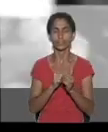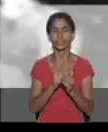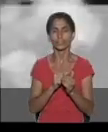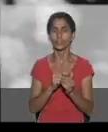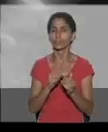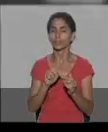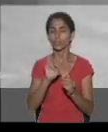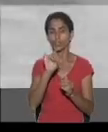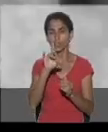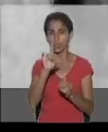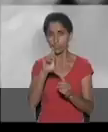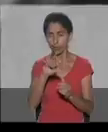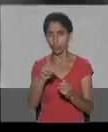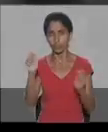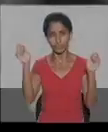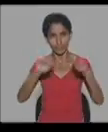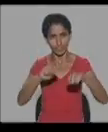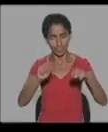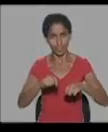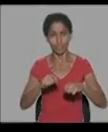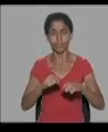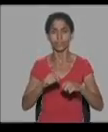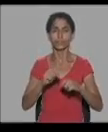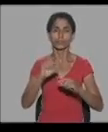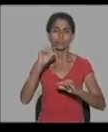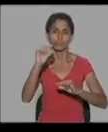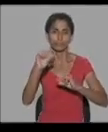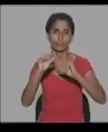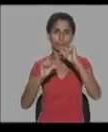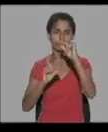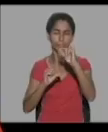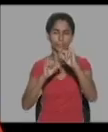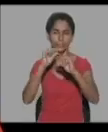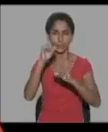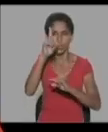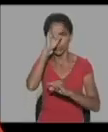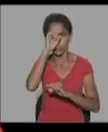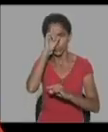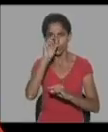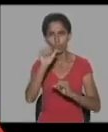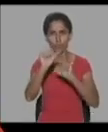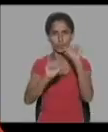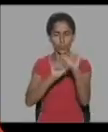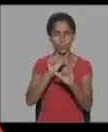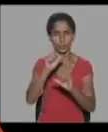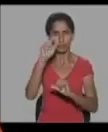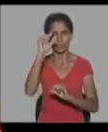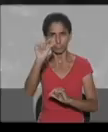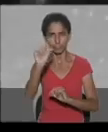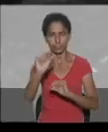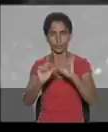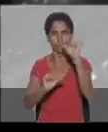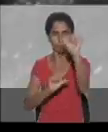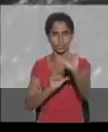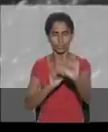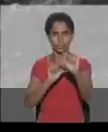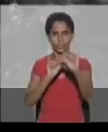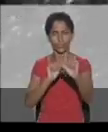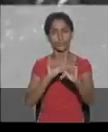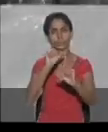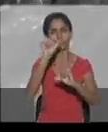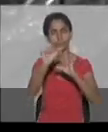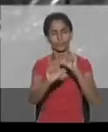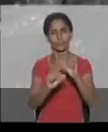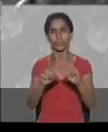ela só vai ser possível com os pequenos gestos cotidianos, quando a gente tocar os nossos dias, os